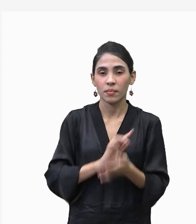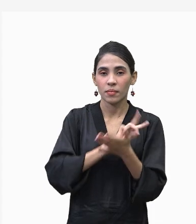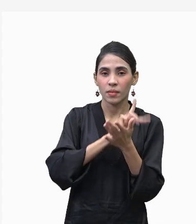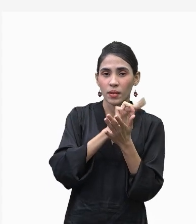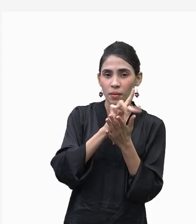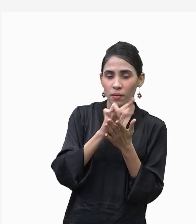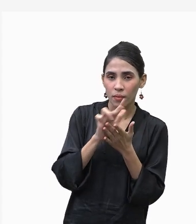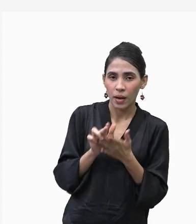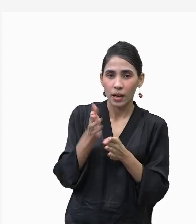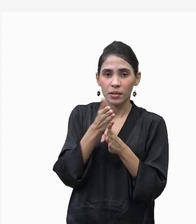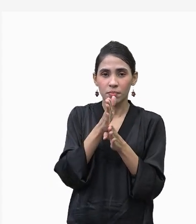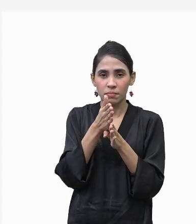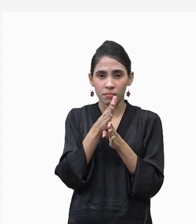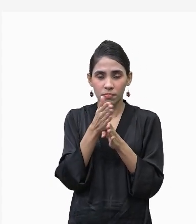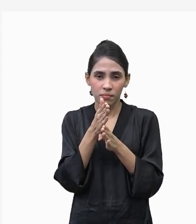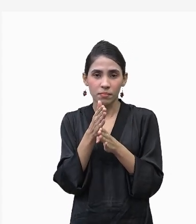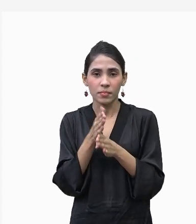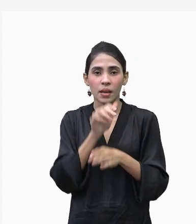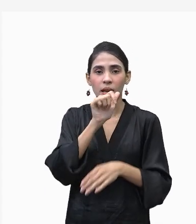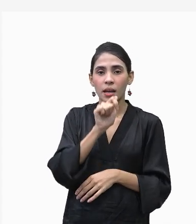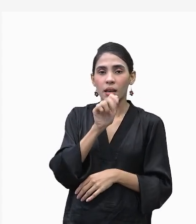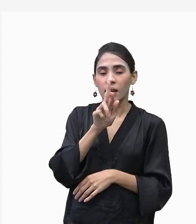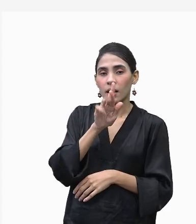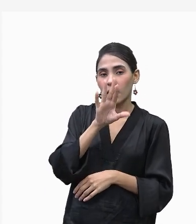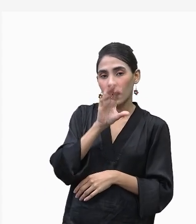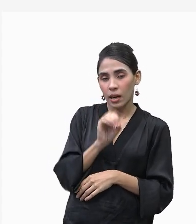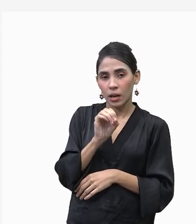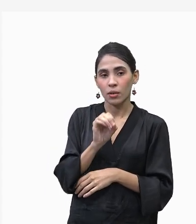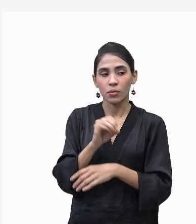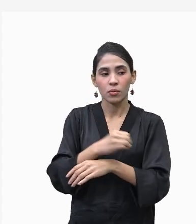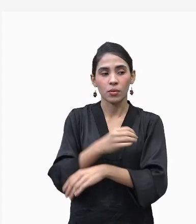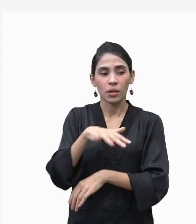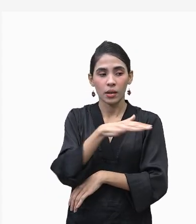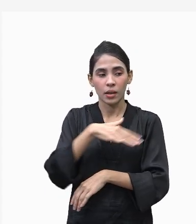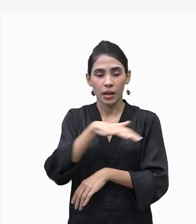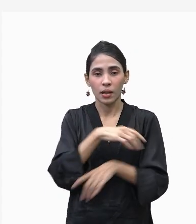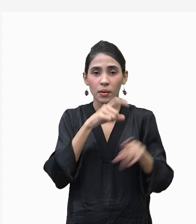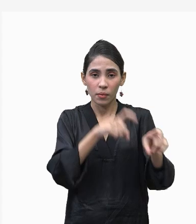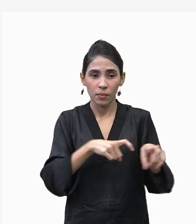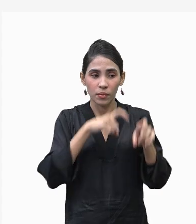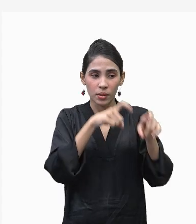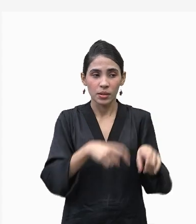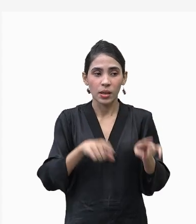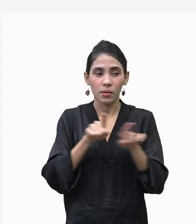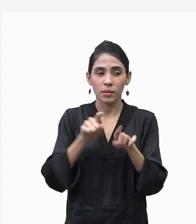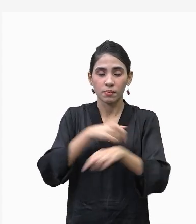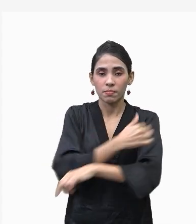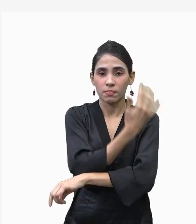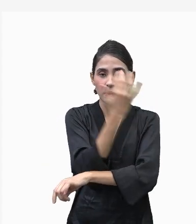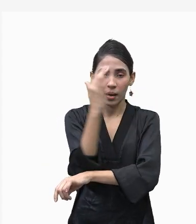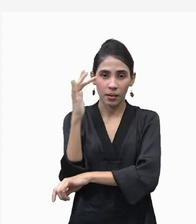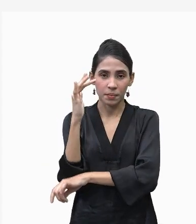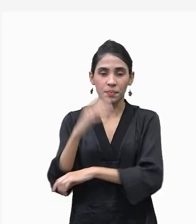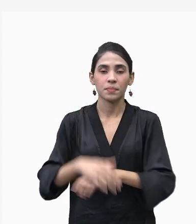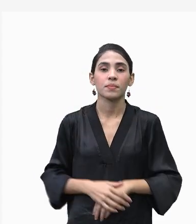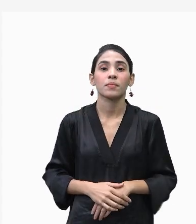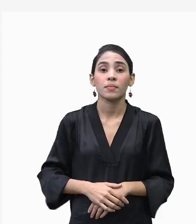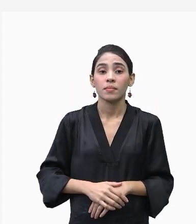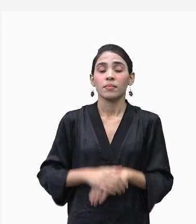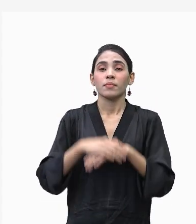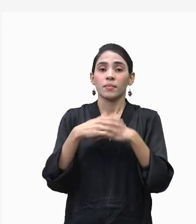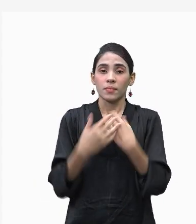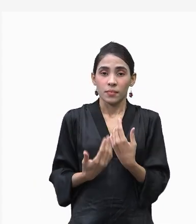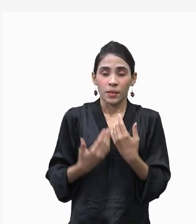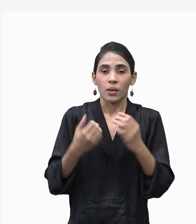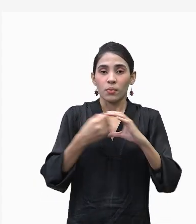diversificação da fronteira agroflorestal e também a pecuária. Então, nessa